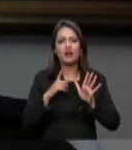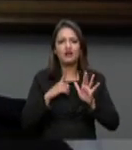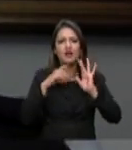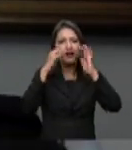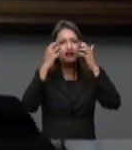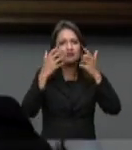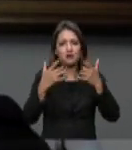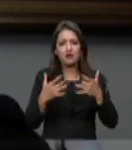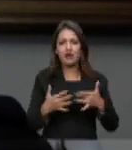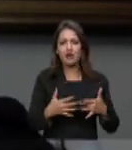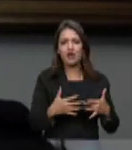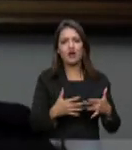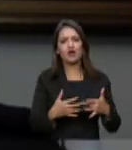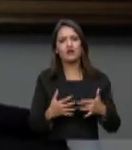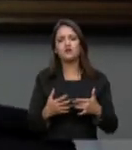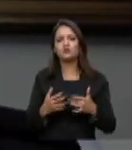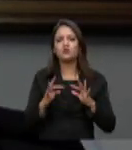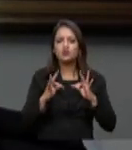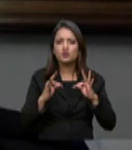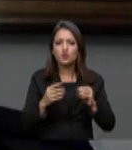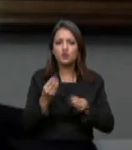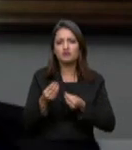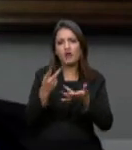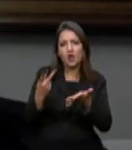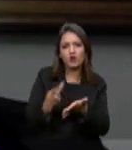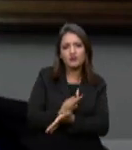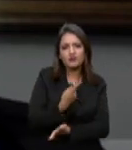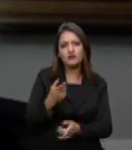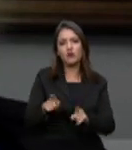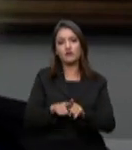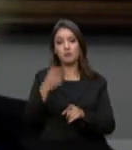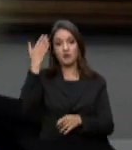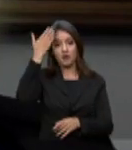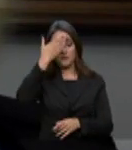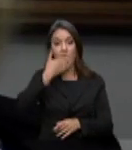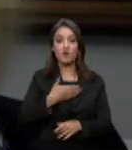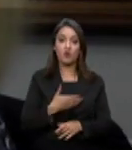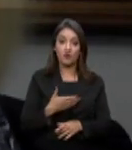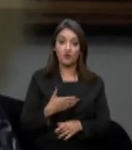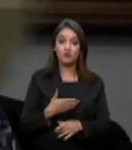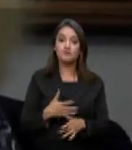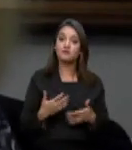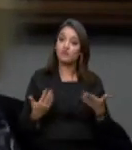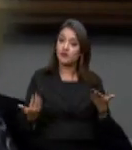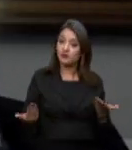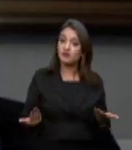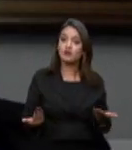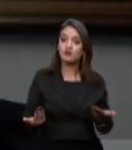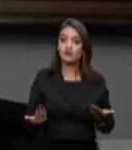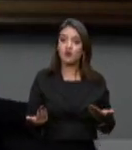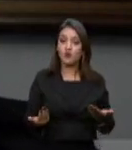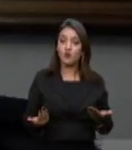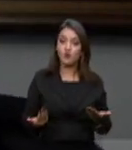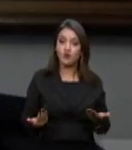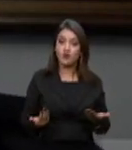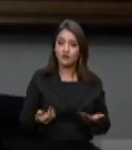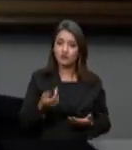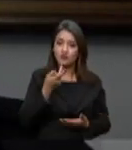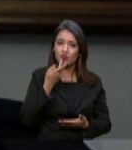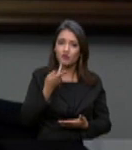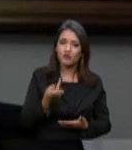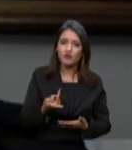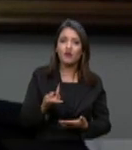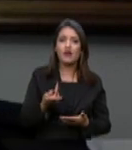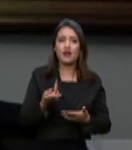limites fáticos probatórios e jurídicos sobre os quais o meu presidente eu me debruço em